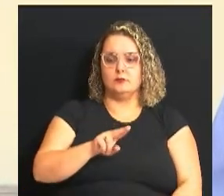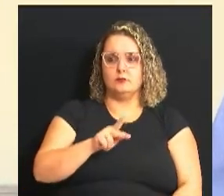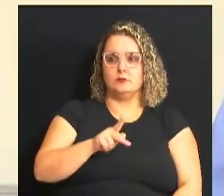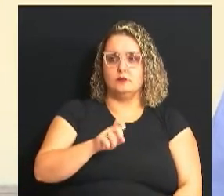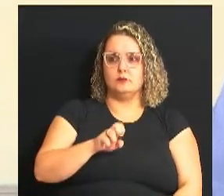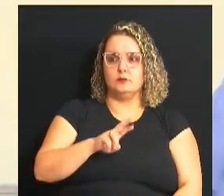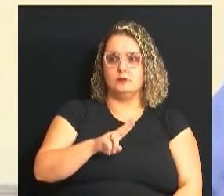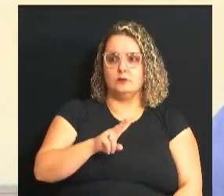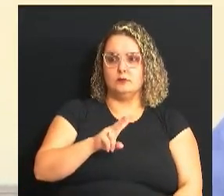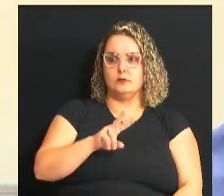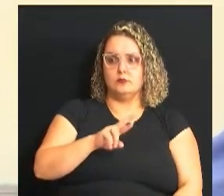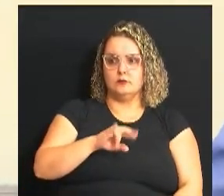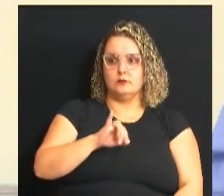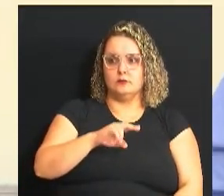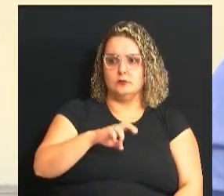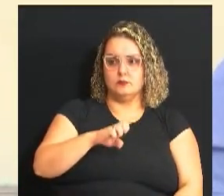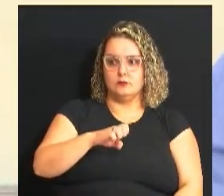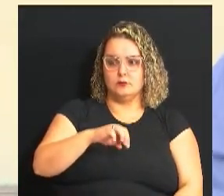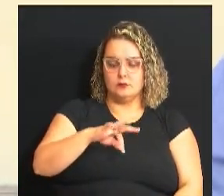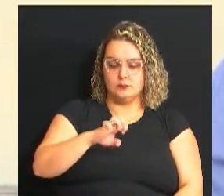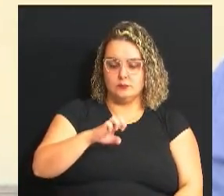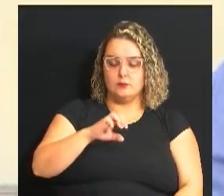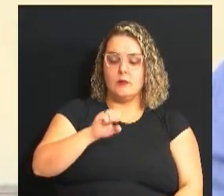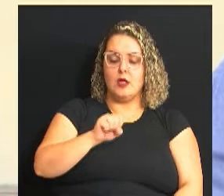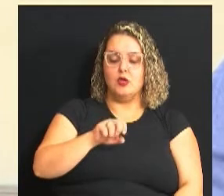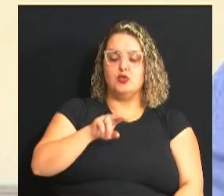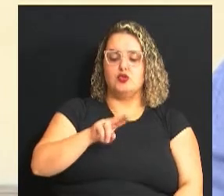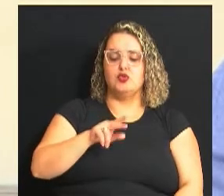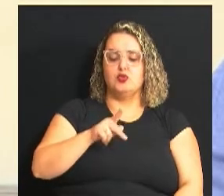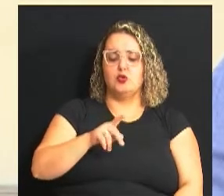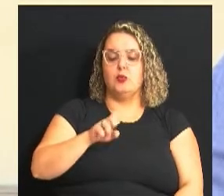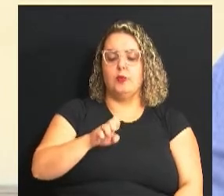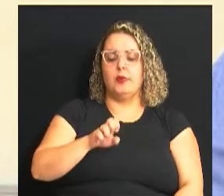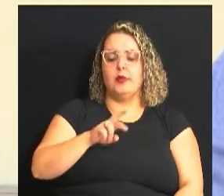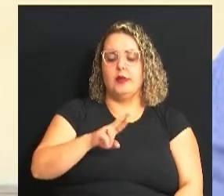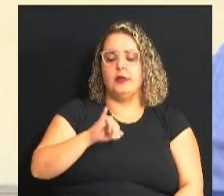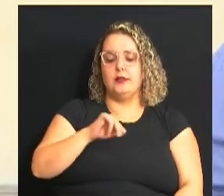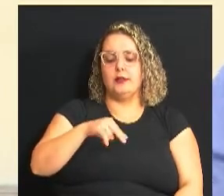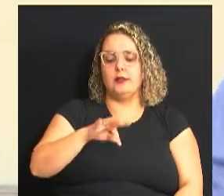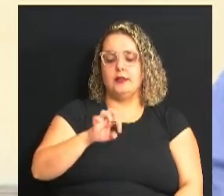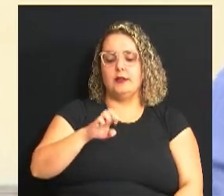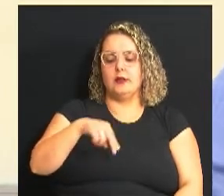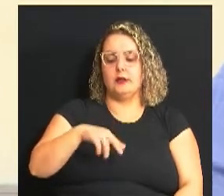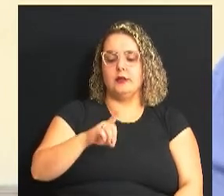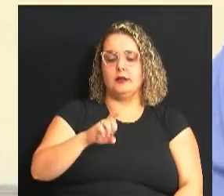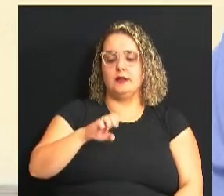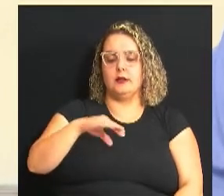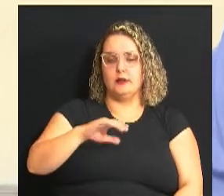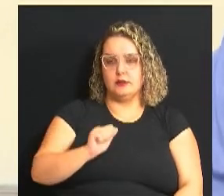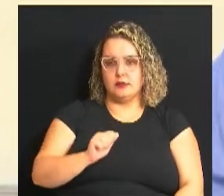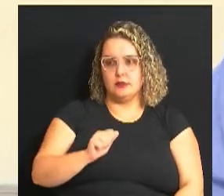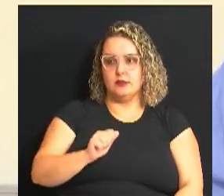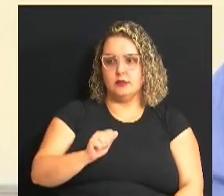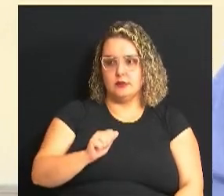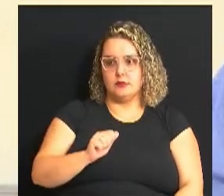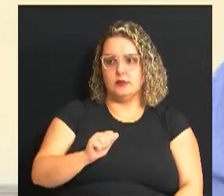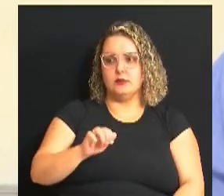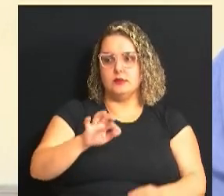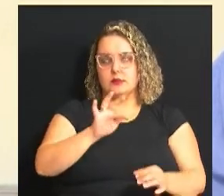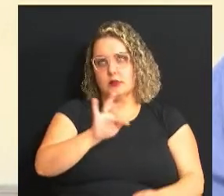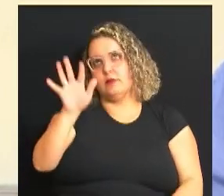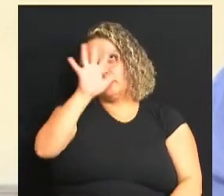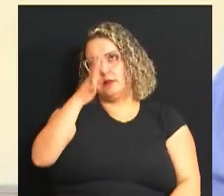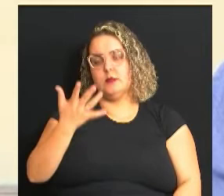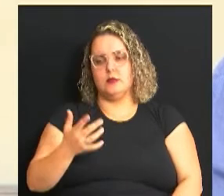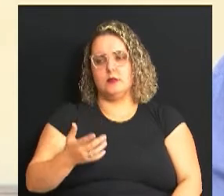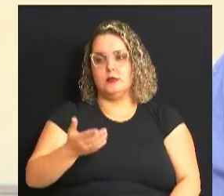da União. Né? Nós tivemos lá na segunda-feira retrasada para tratar de coisas semelhantes, mas